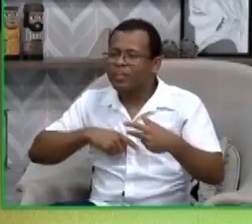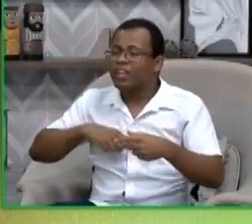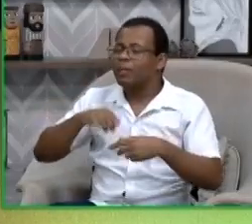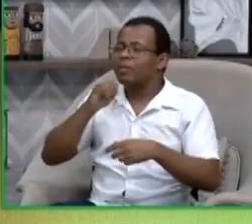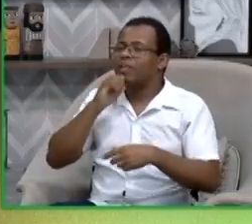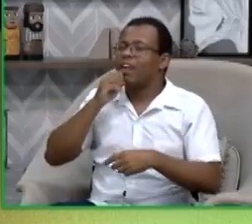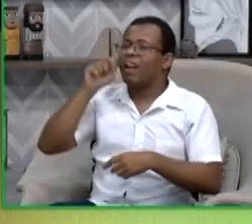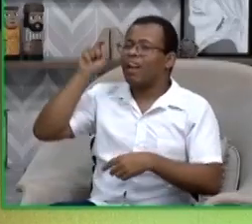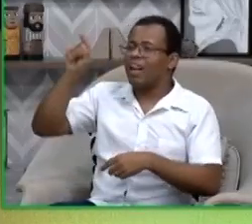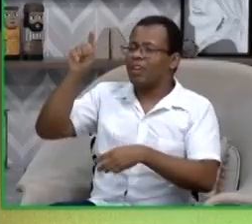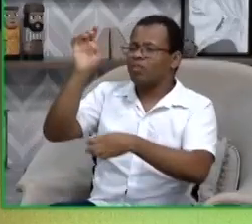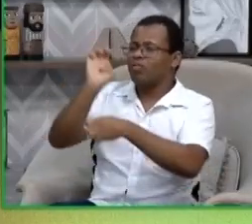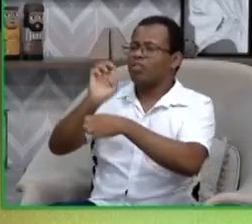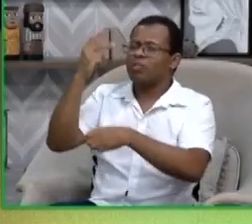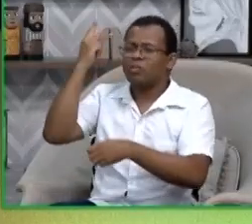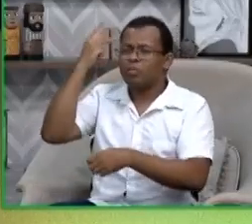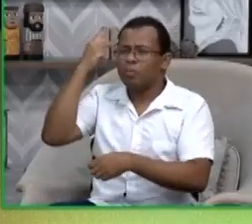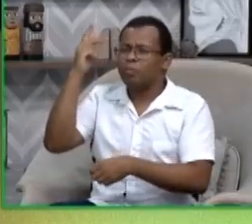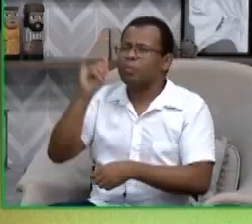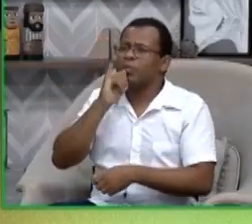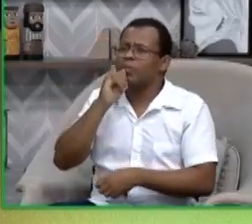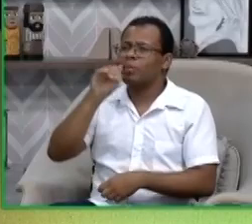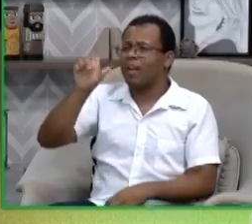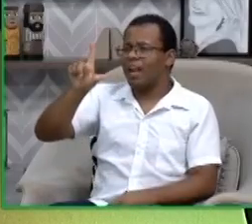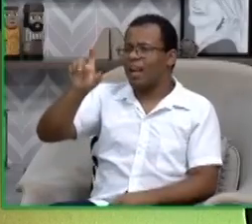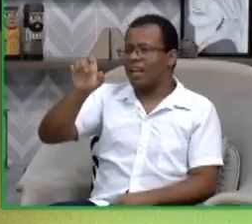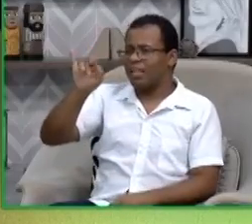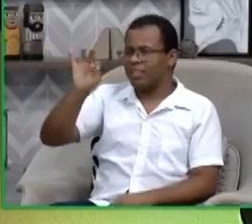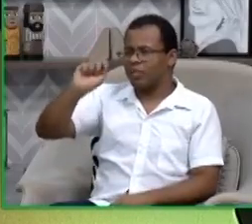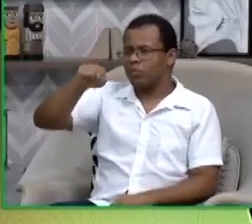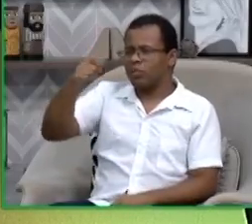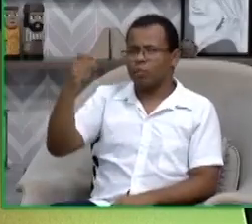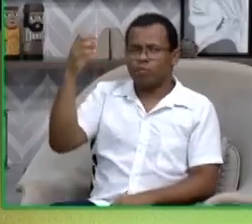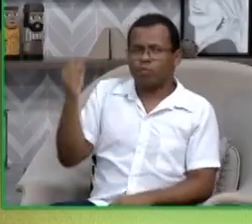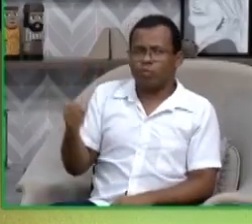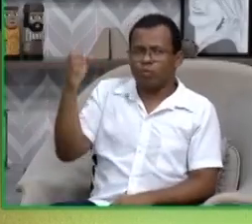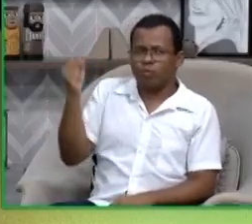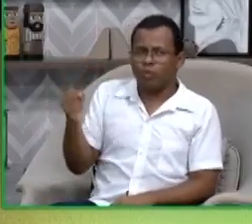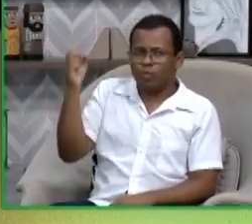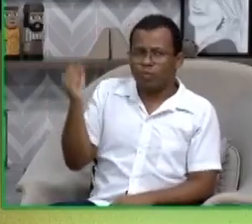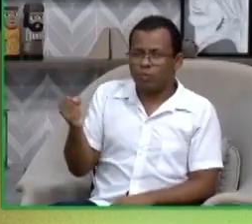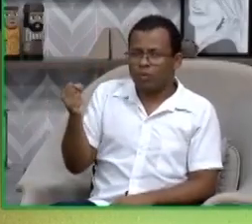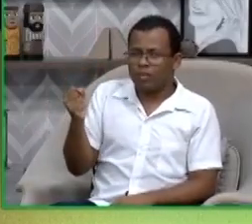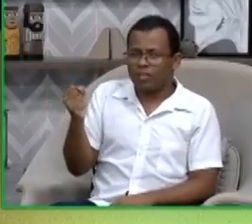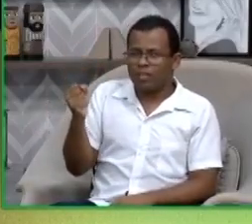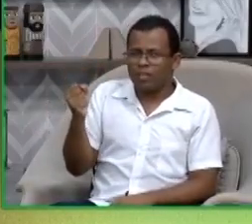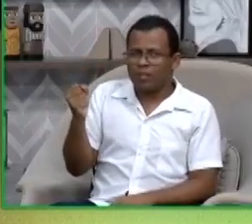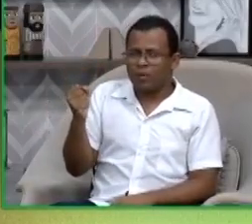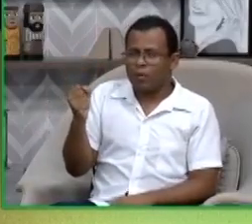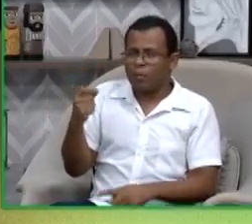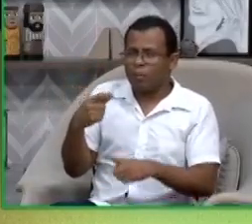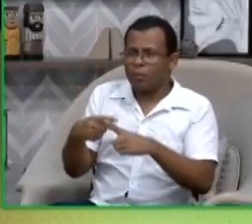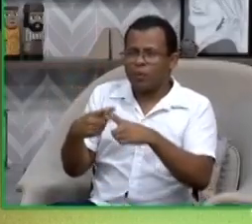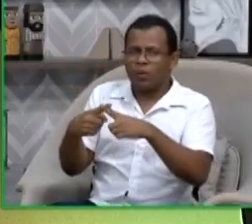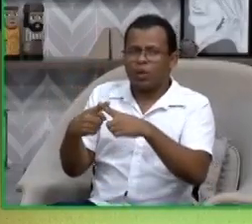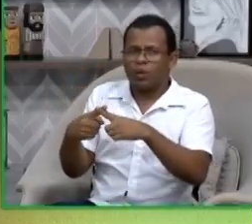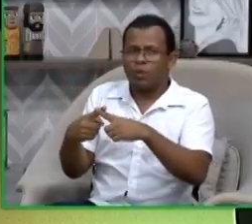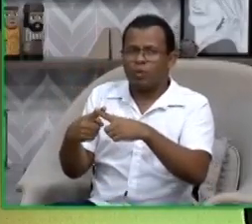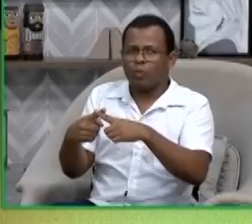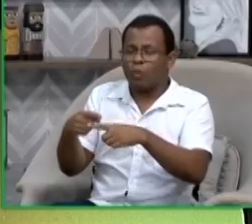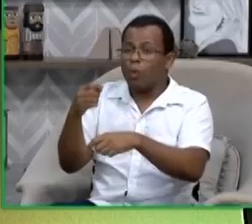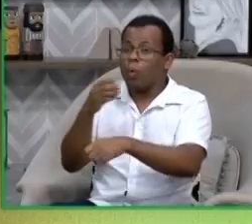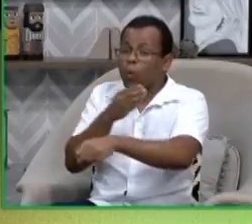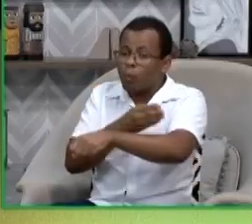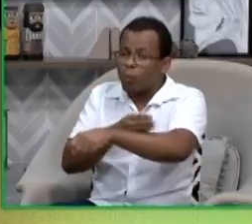São Paulo, como por exemplo, o leite, que lá eles fazem assim, né? Que o branco, na verdade, o branco